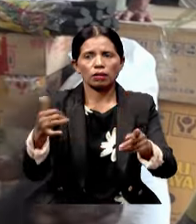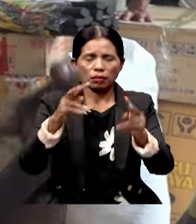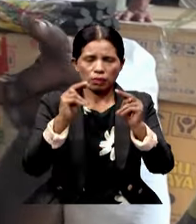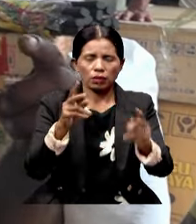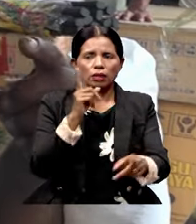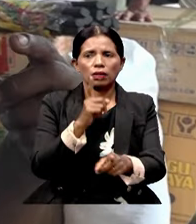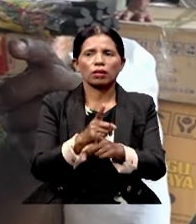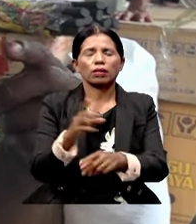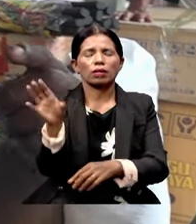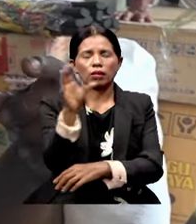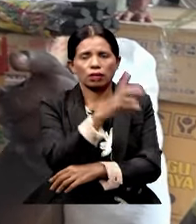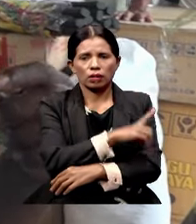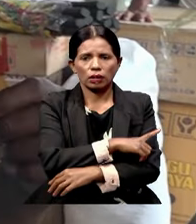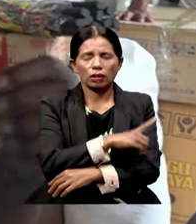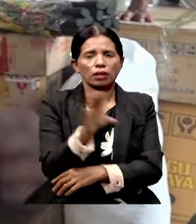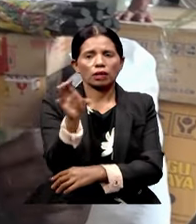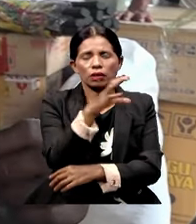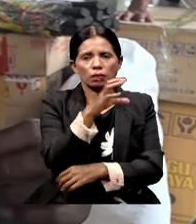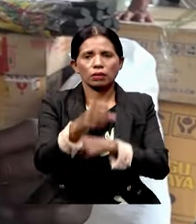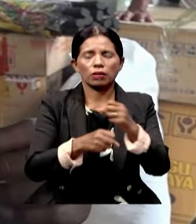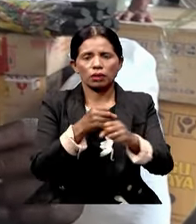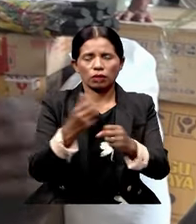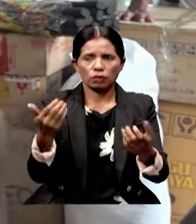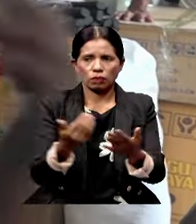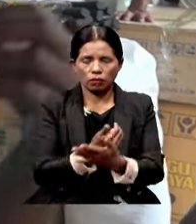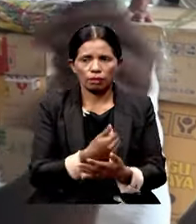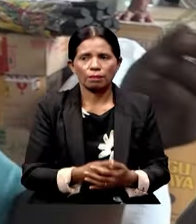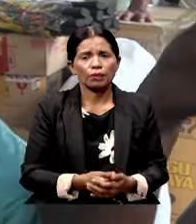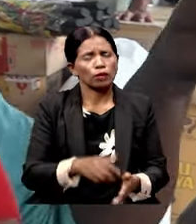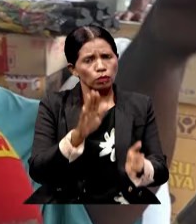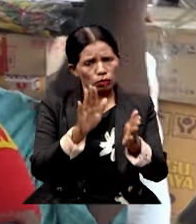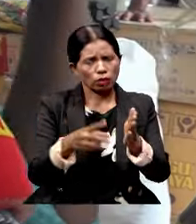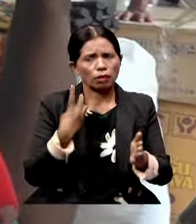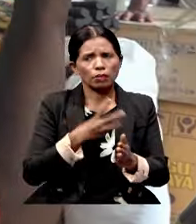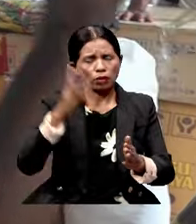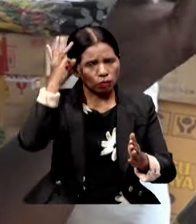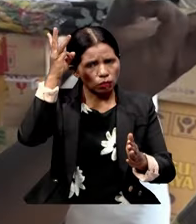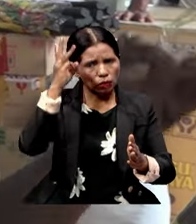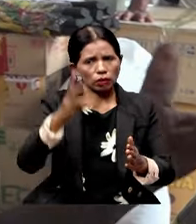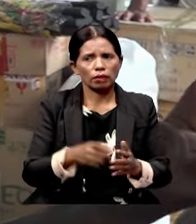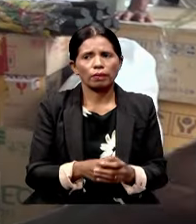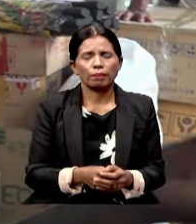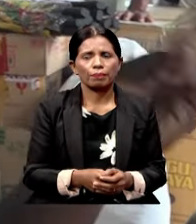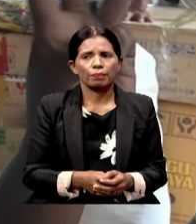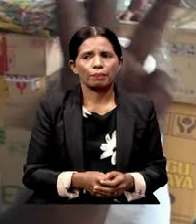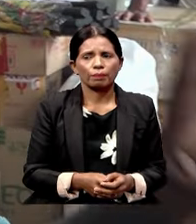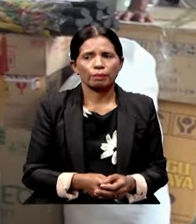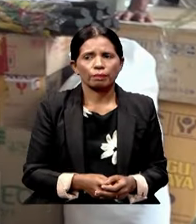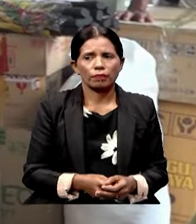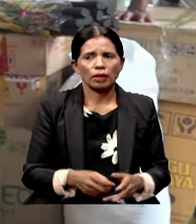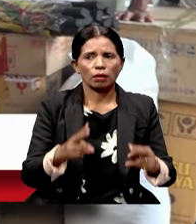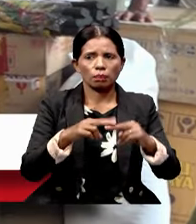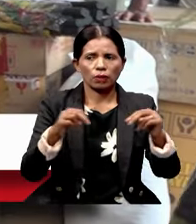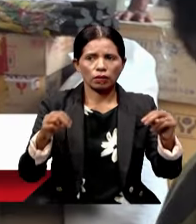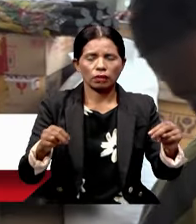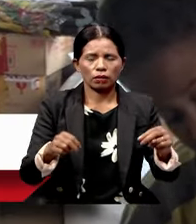liu ia lorong Natal no tinan fon. Tunu itu amba. A mi nia preocupa nene, ia be toko lara nene ansane, mantolu ida li